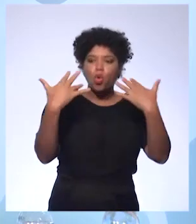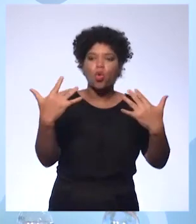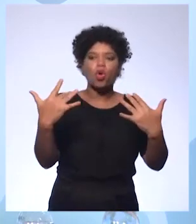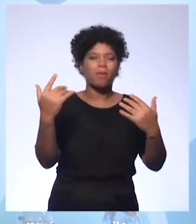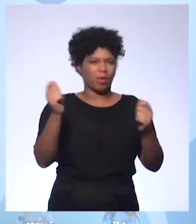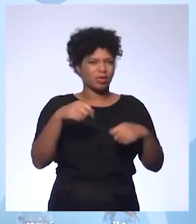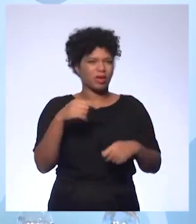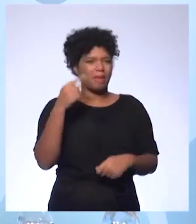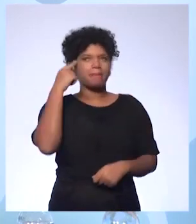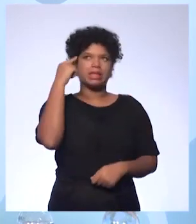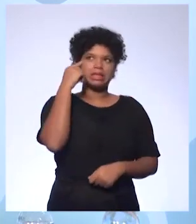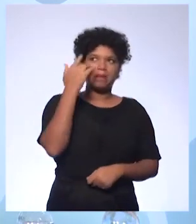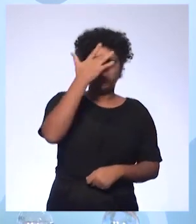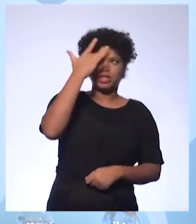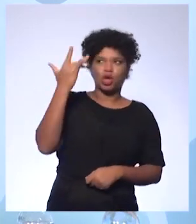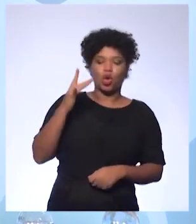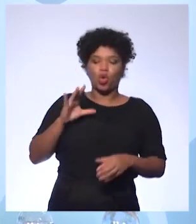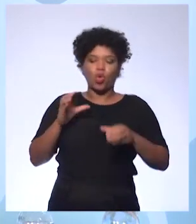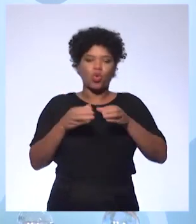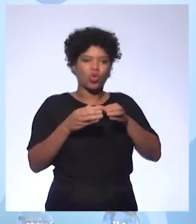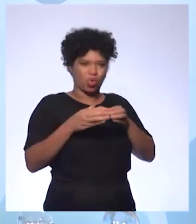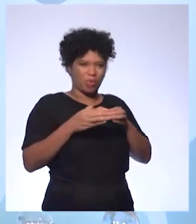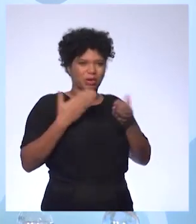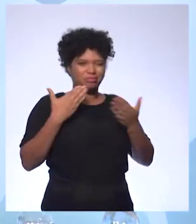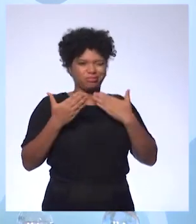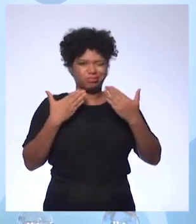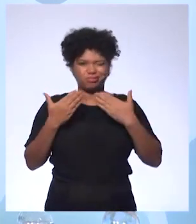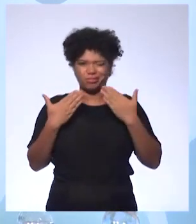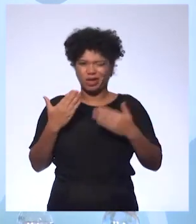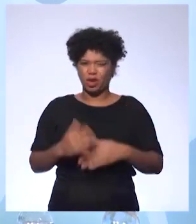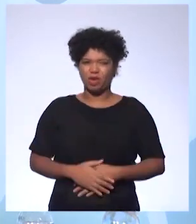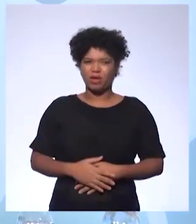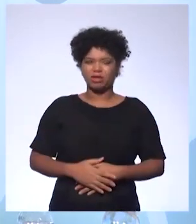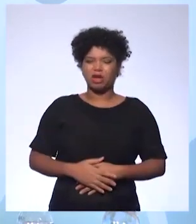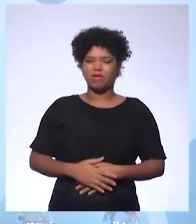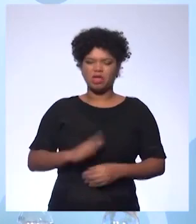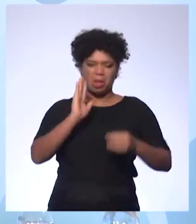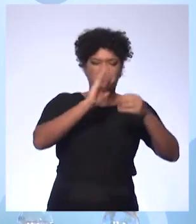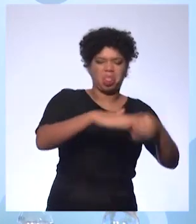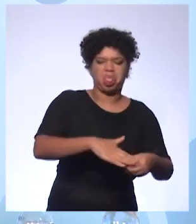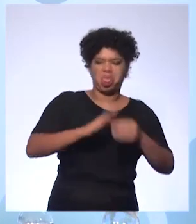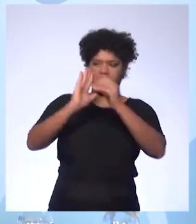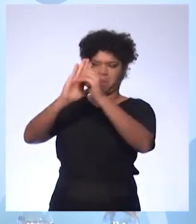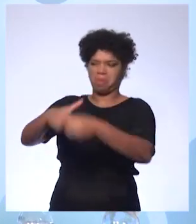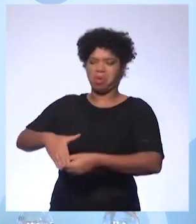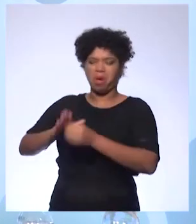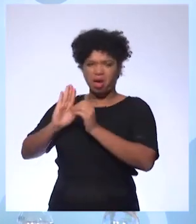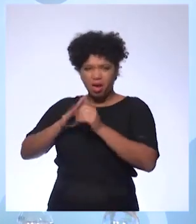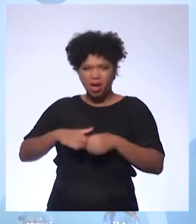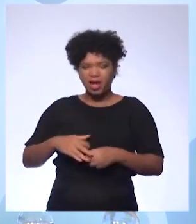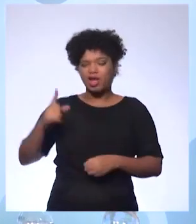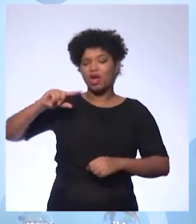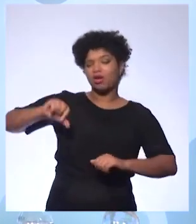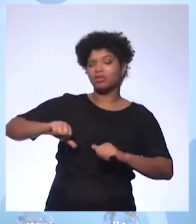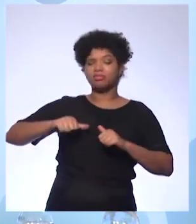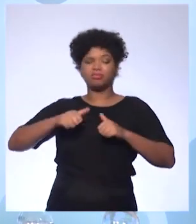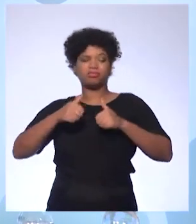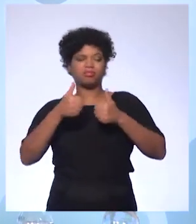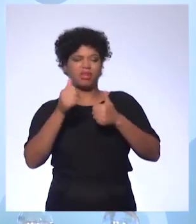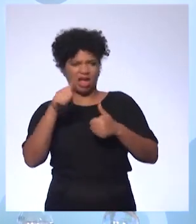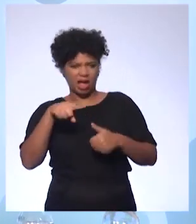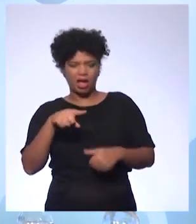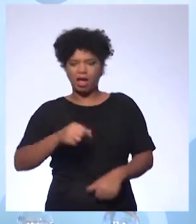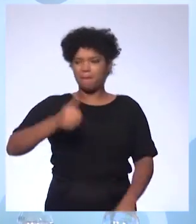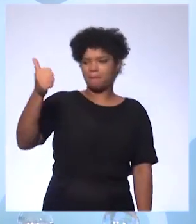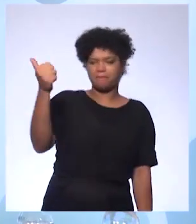aqui numa autoavaliação, numa roda de conversa. Não é para diminuir o outro e exaltar um outro aluno.